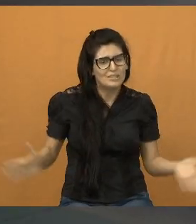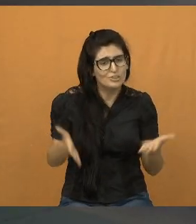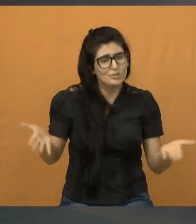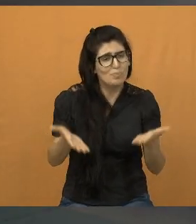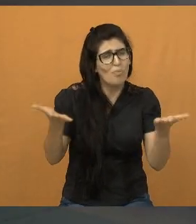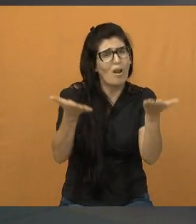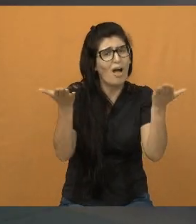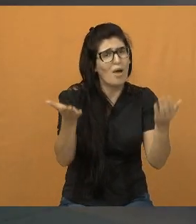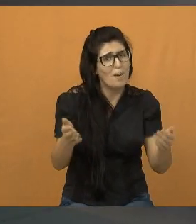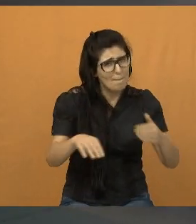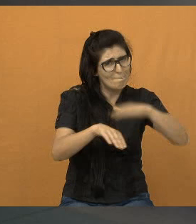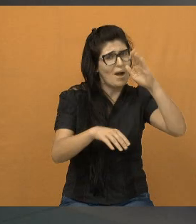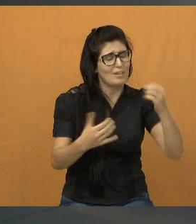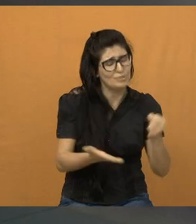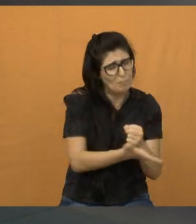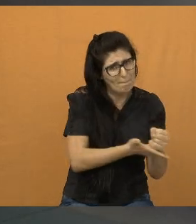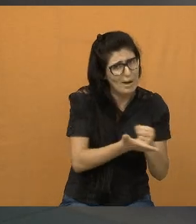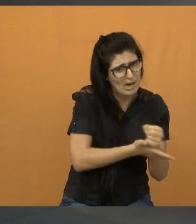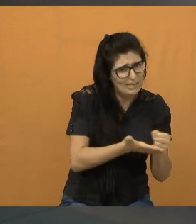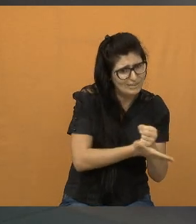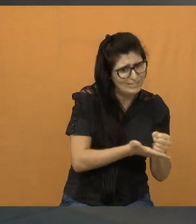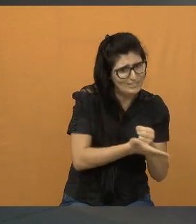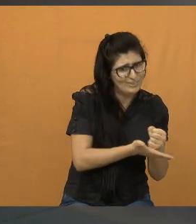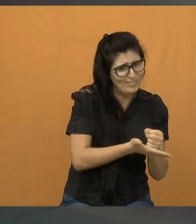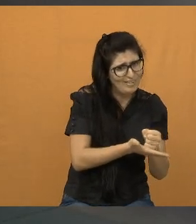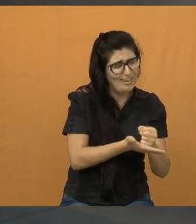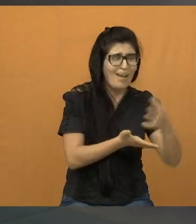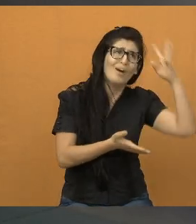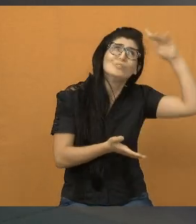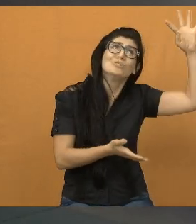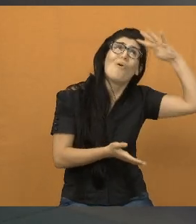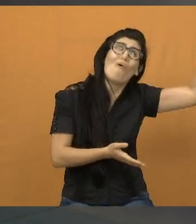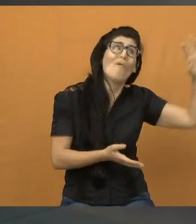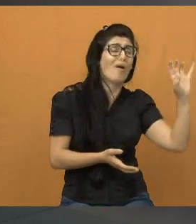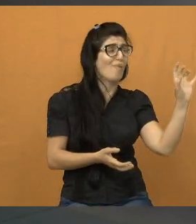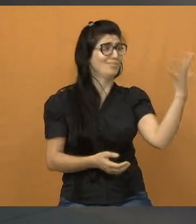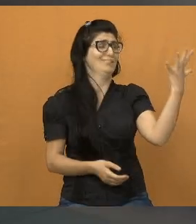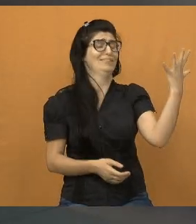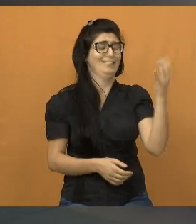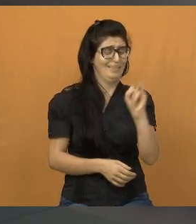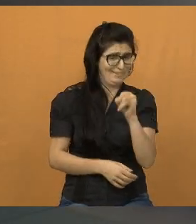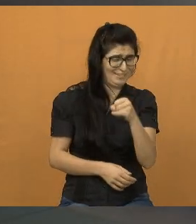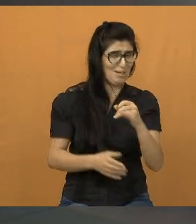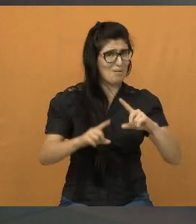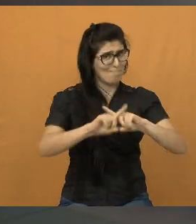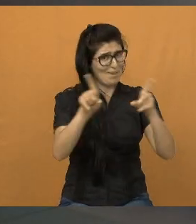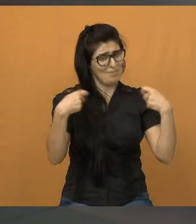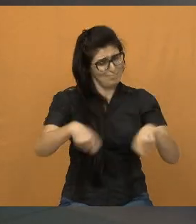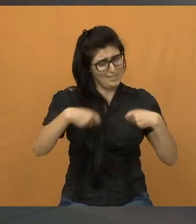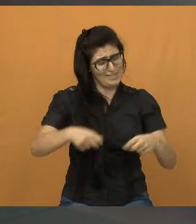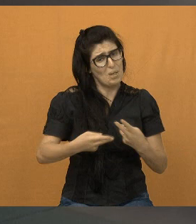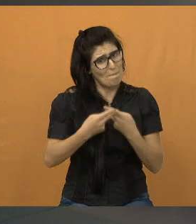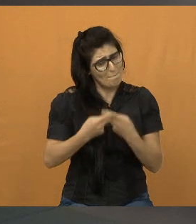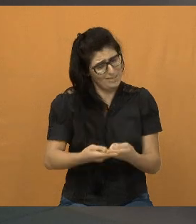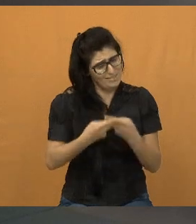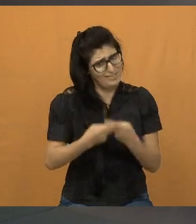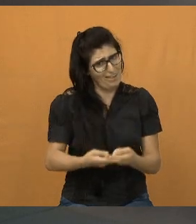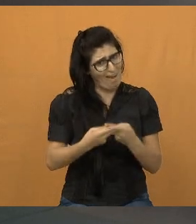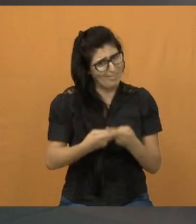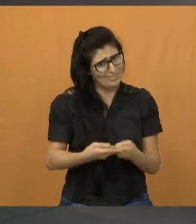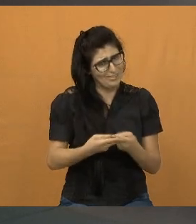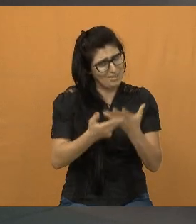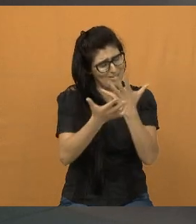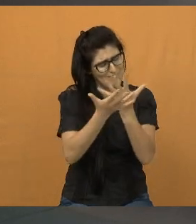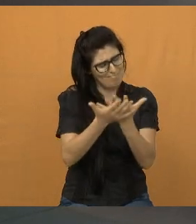atenção básica, aí esse sonho irá acontecer. Mas, é um sonho. Né, nós, da saúde